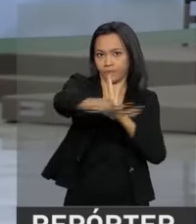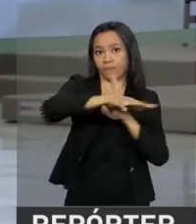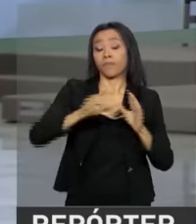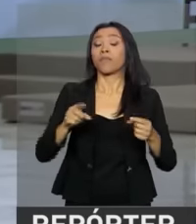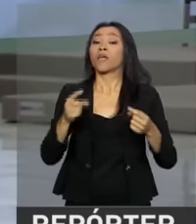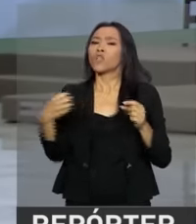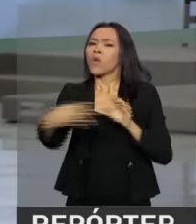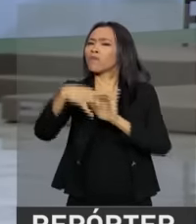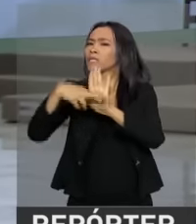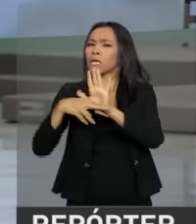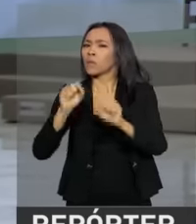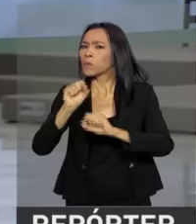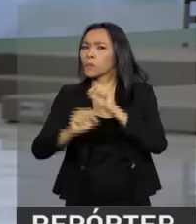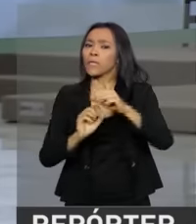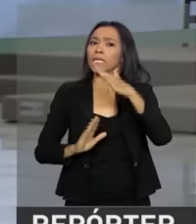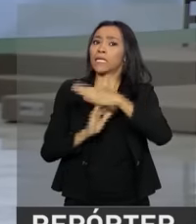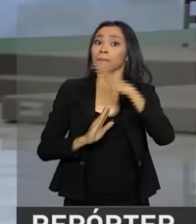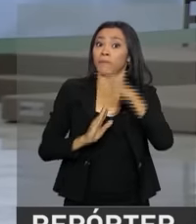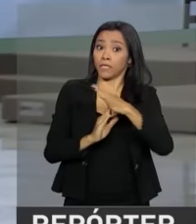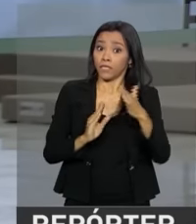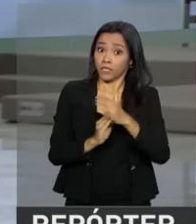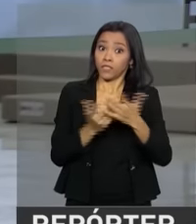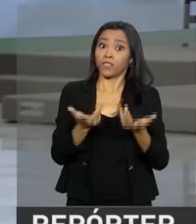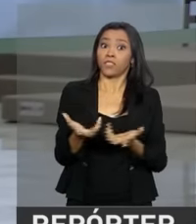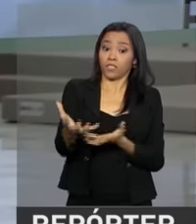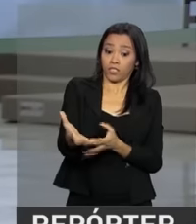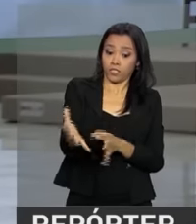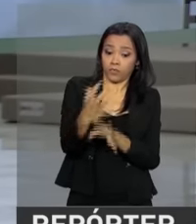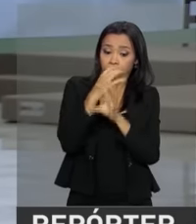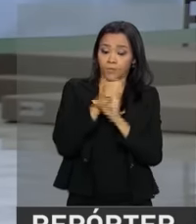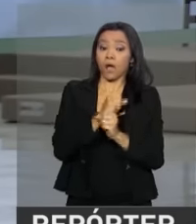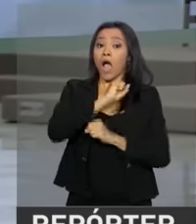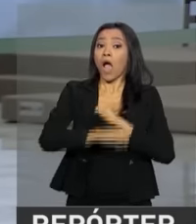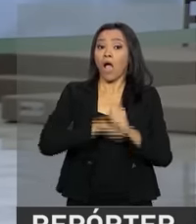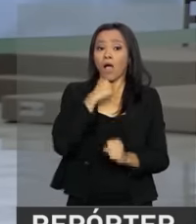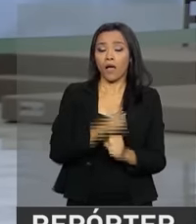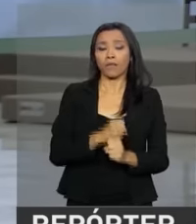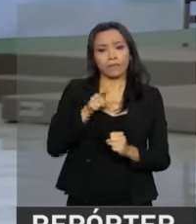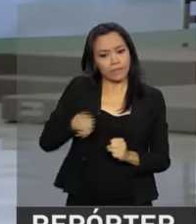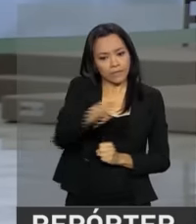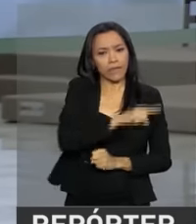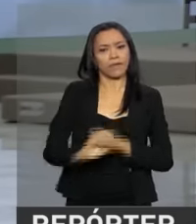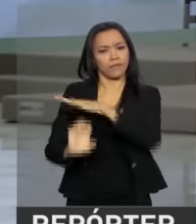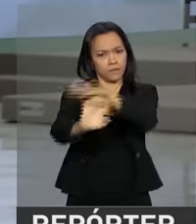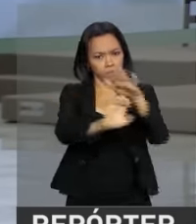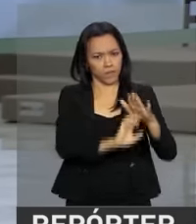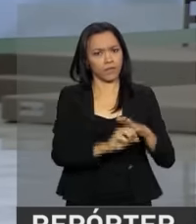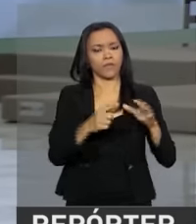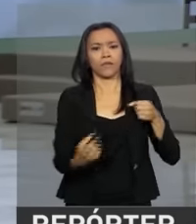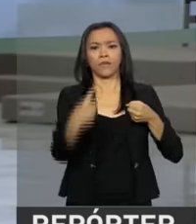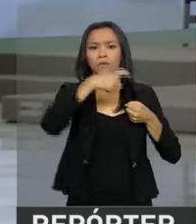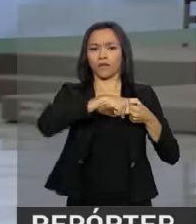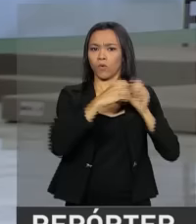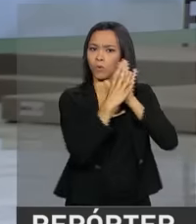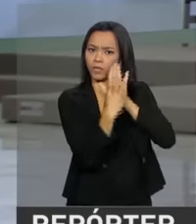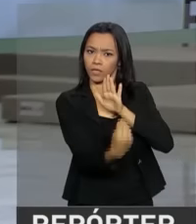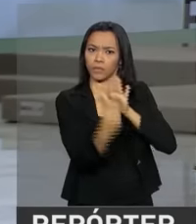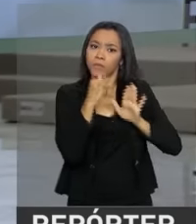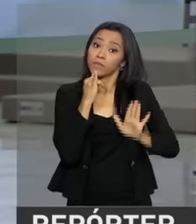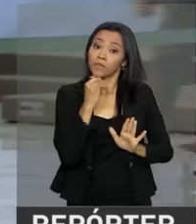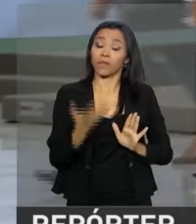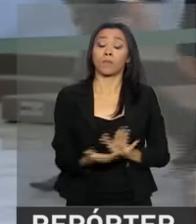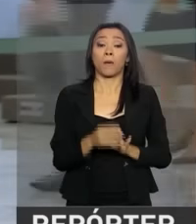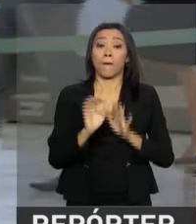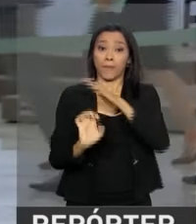exemplo o aumento do limite máximo da receita bruta simples anual dessas empresas que integram o super simples por exemplo